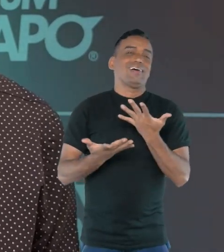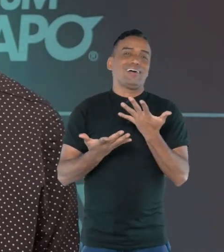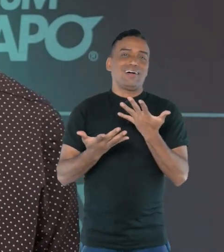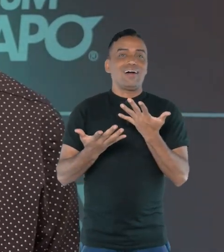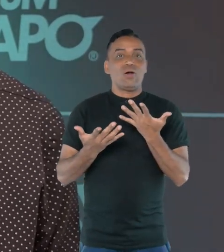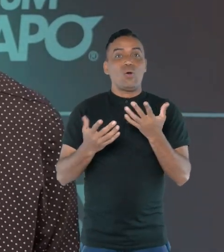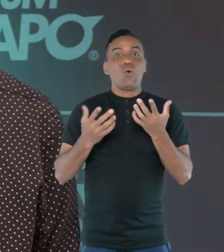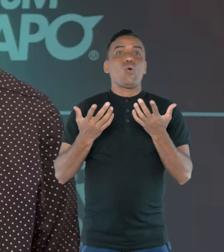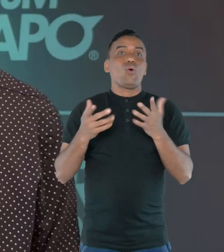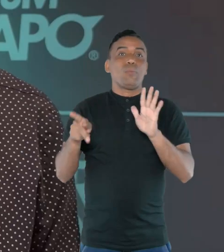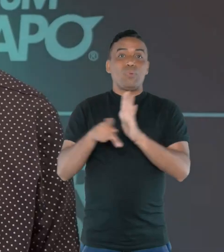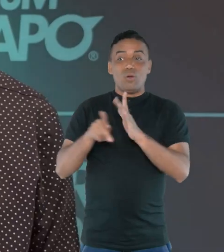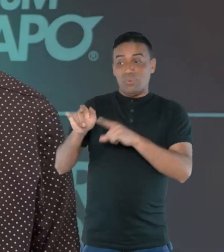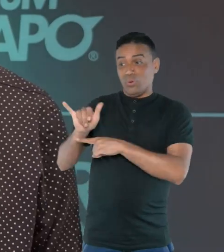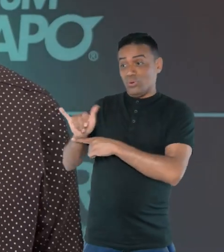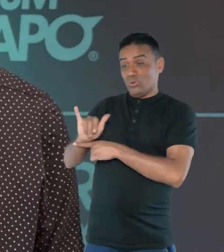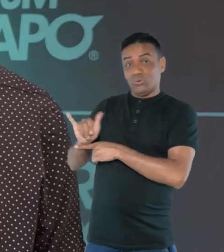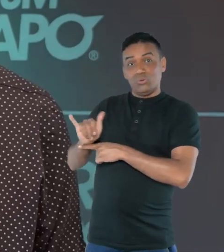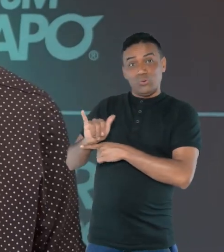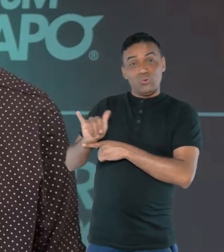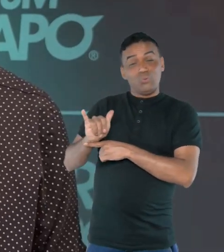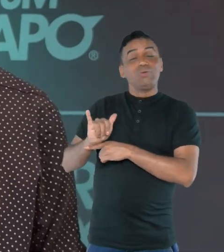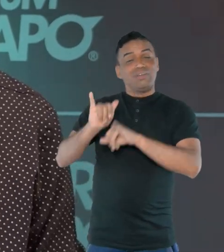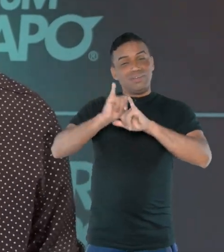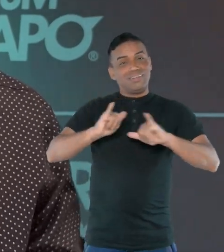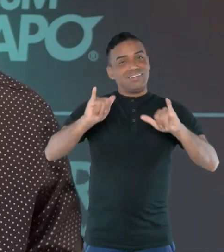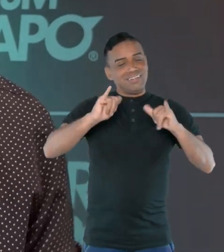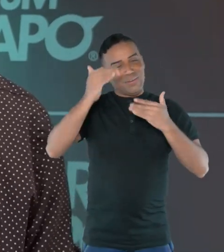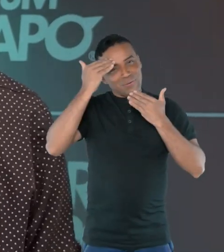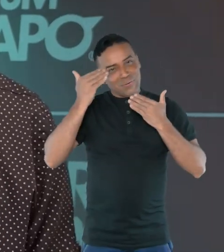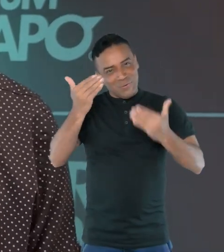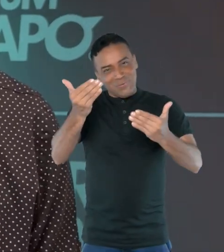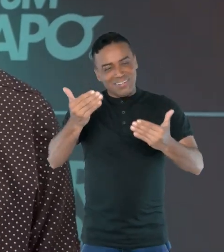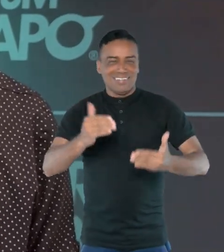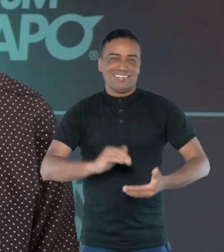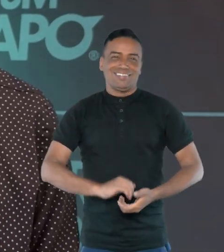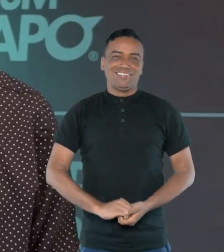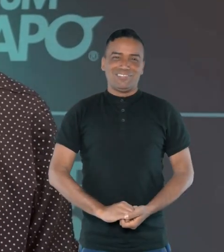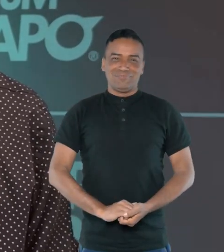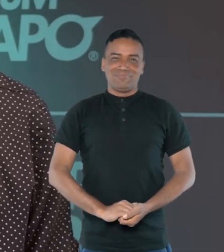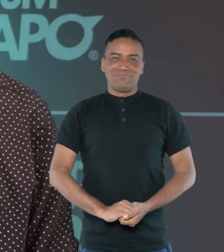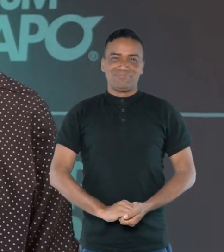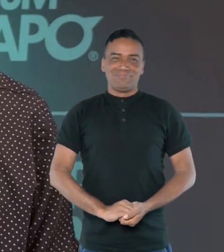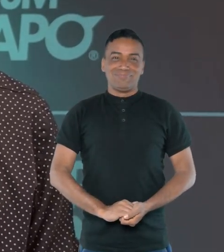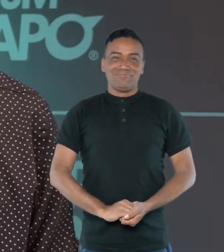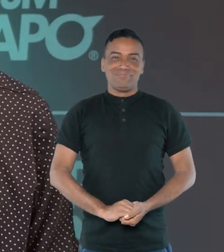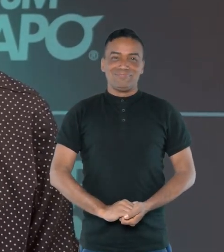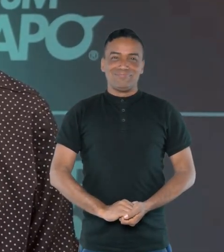redes sociais, o nosso canal no YouTube. Ajude a divulgar. Muito obrigado.